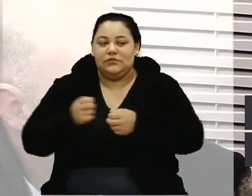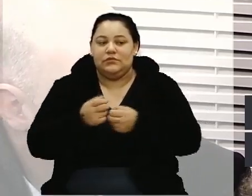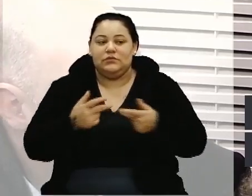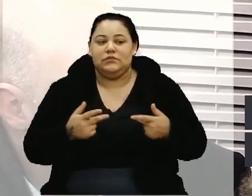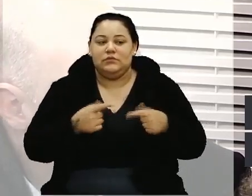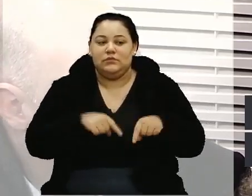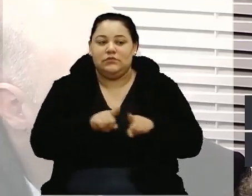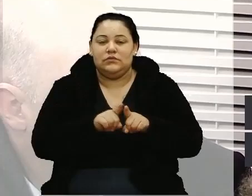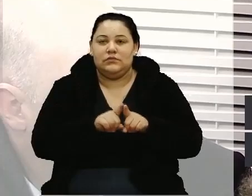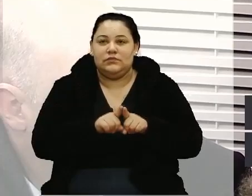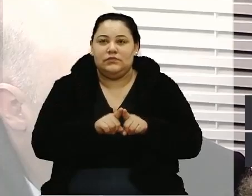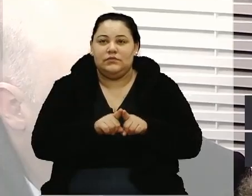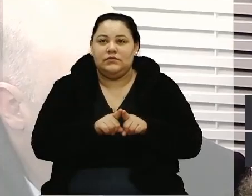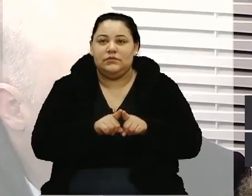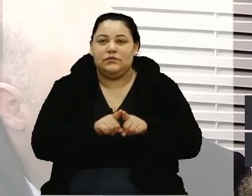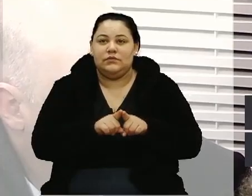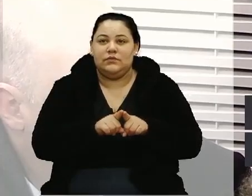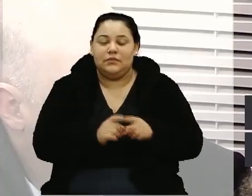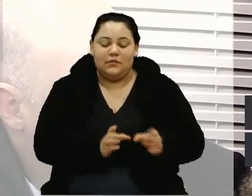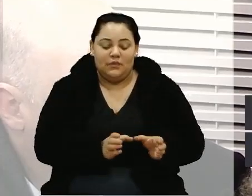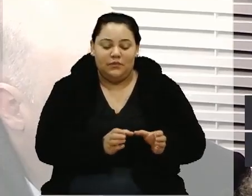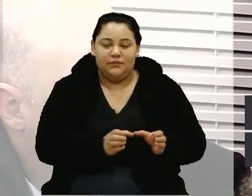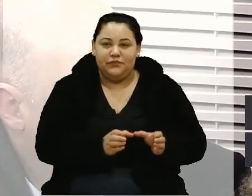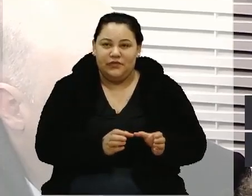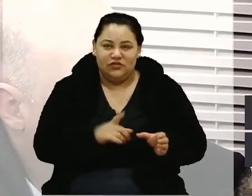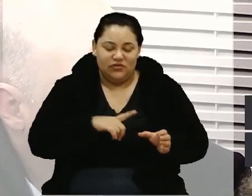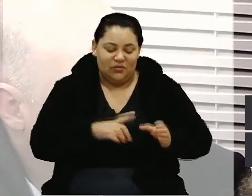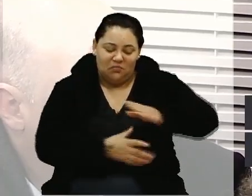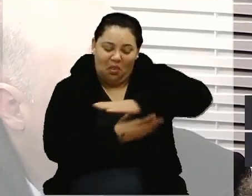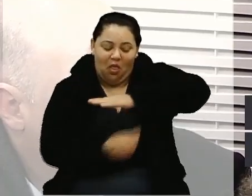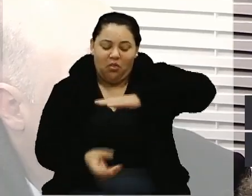de esgoto, era uma boca de lobo. Algo